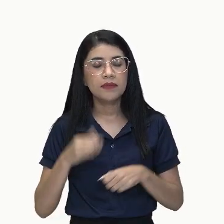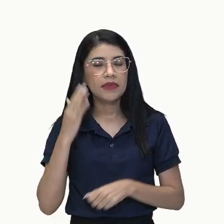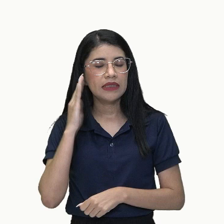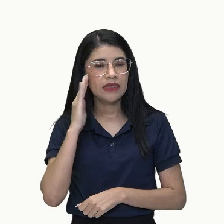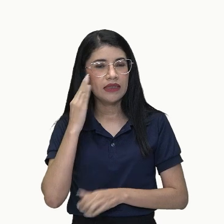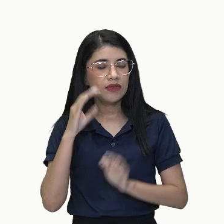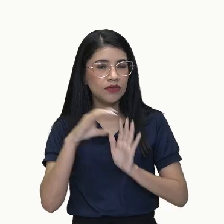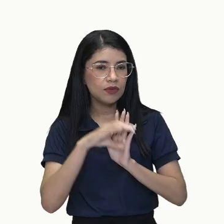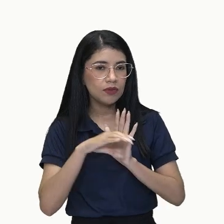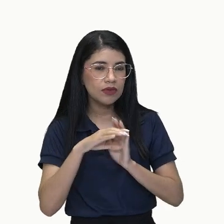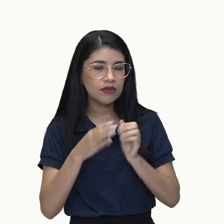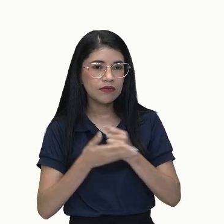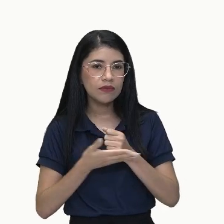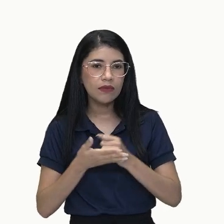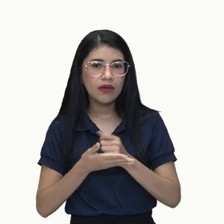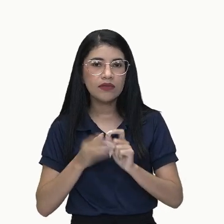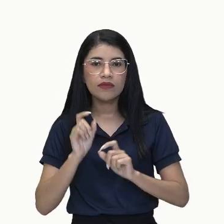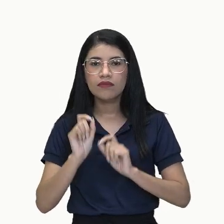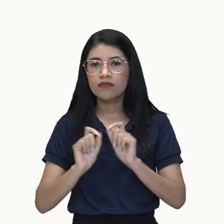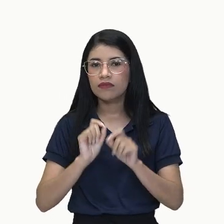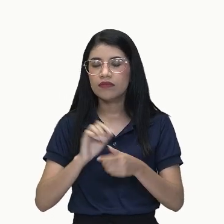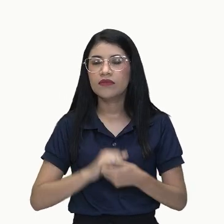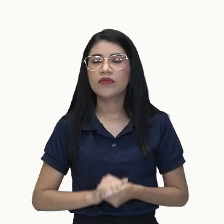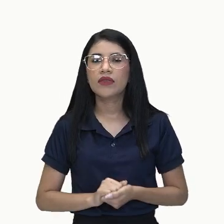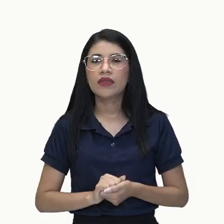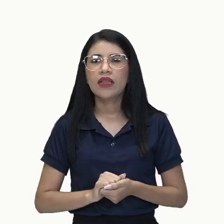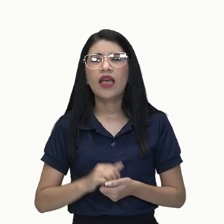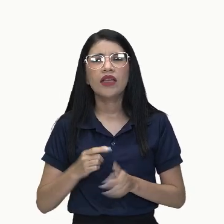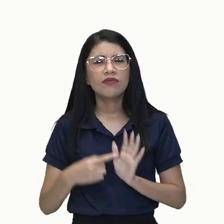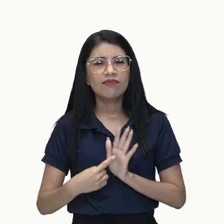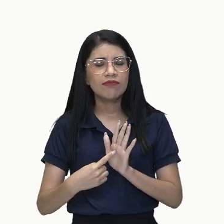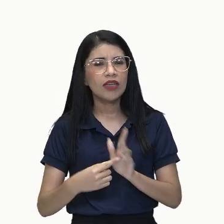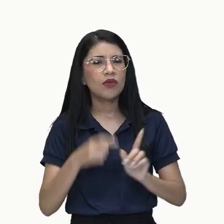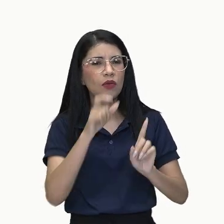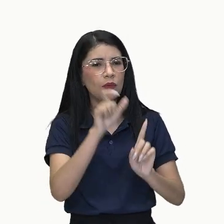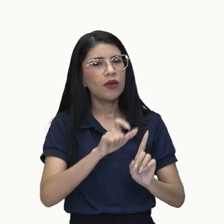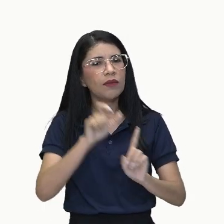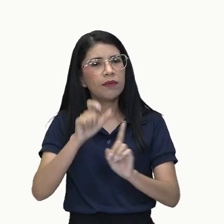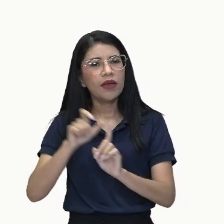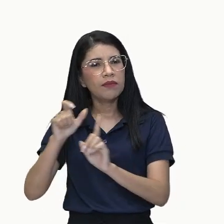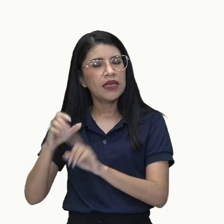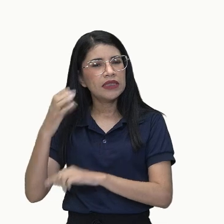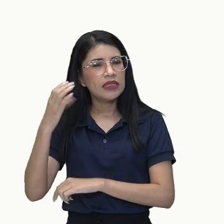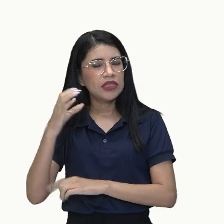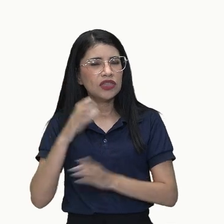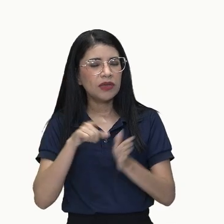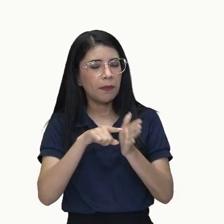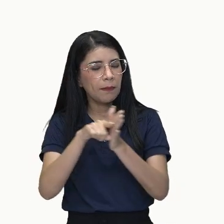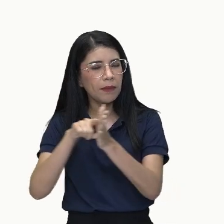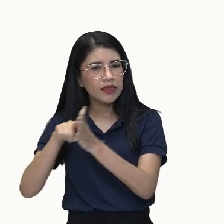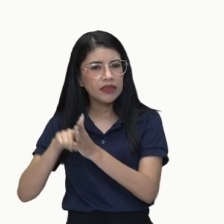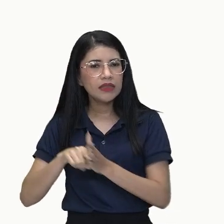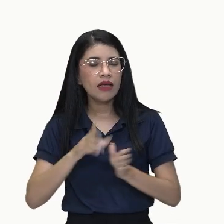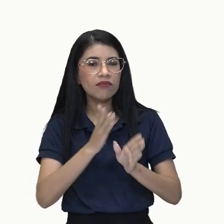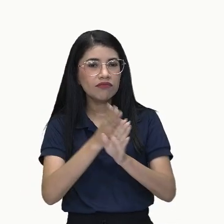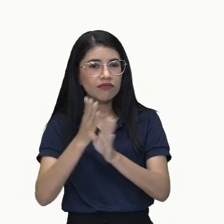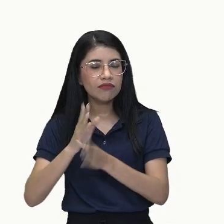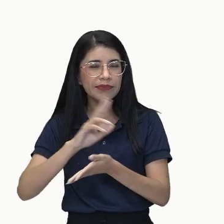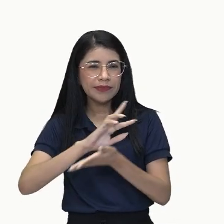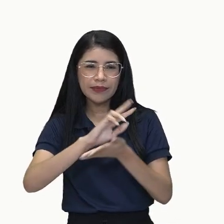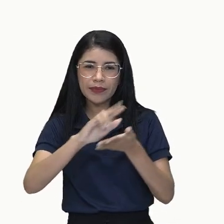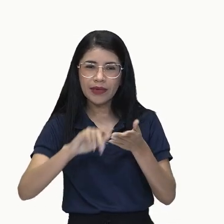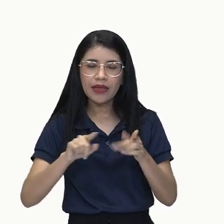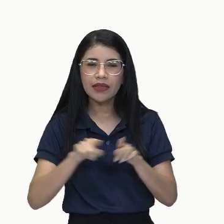são, como nós vimos lá com os cientistas fazendo as descobertas, vimos também que um